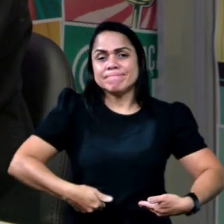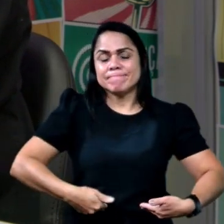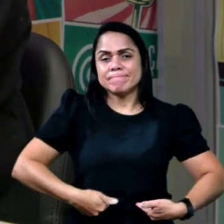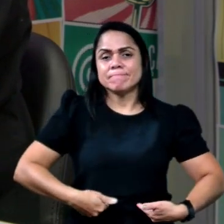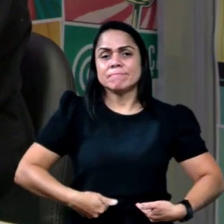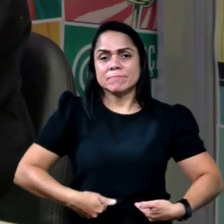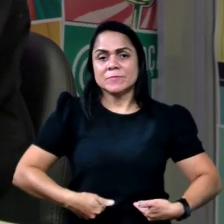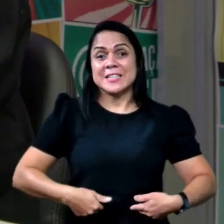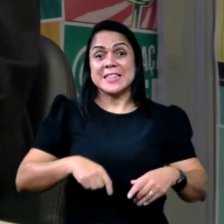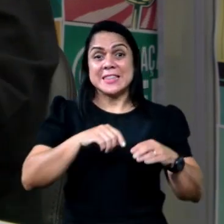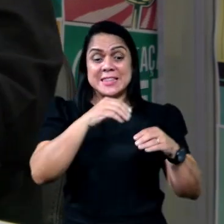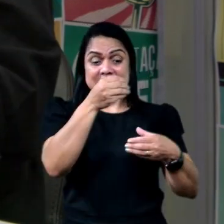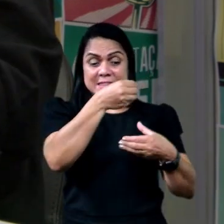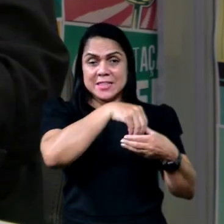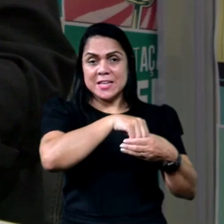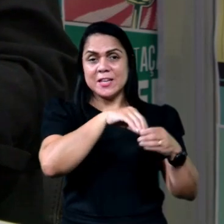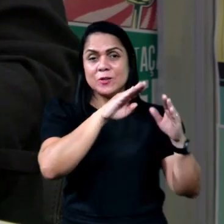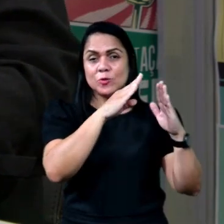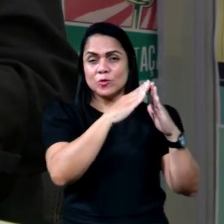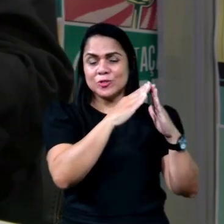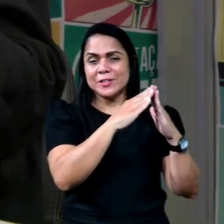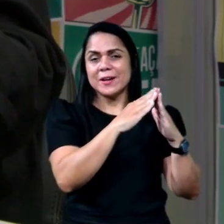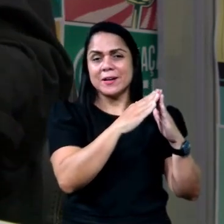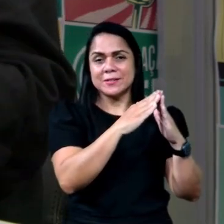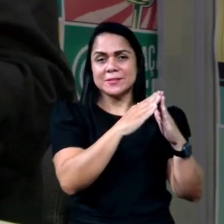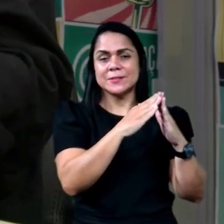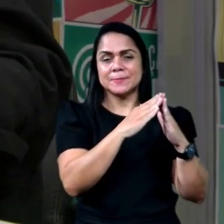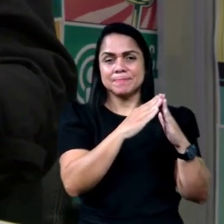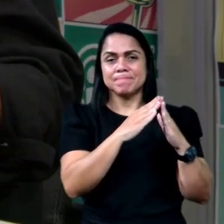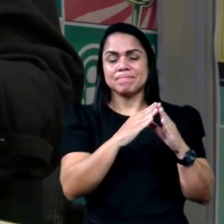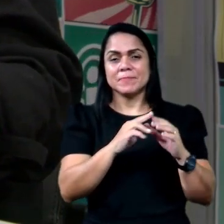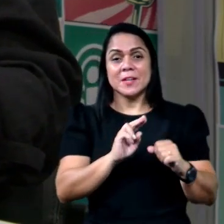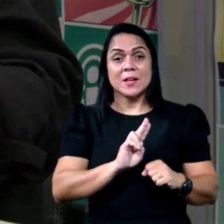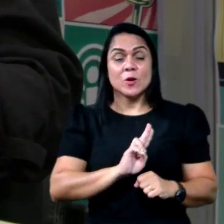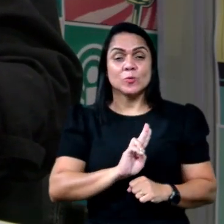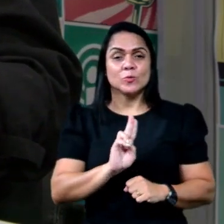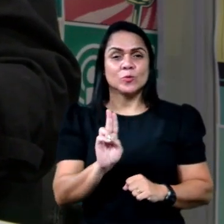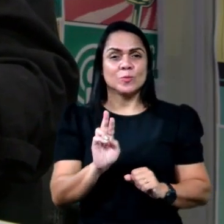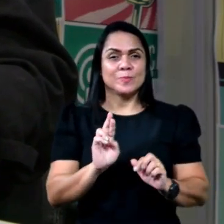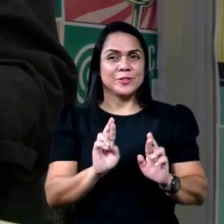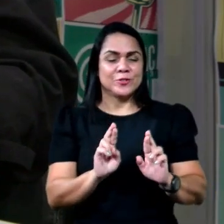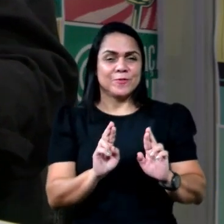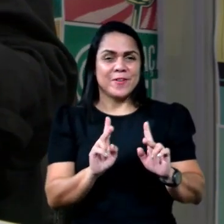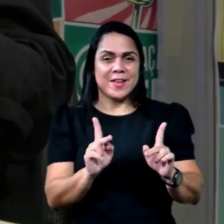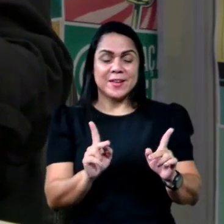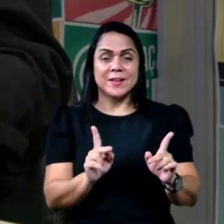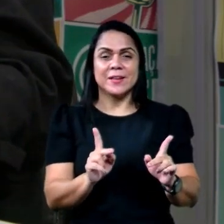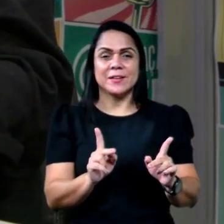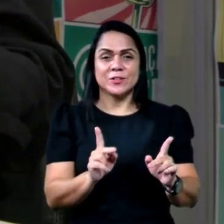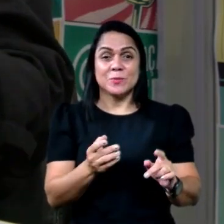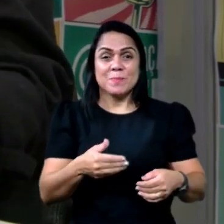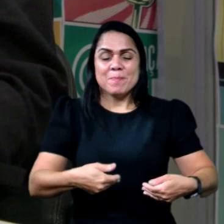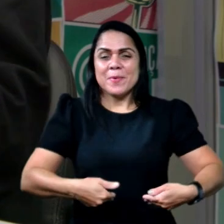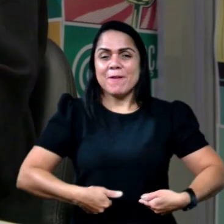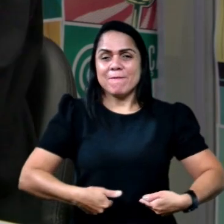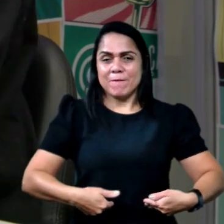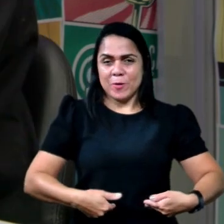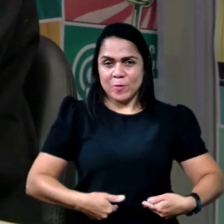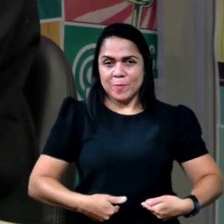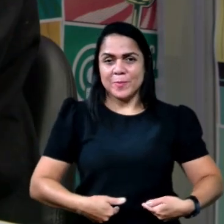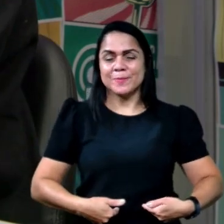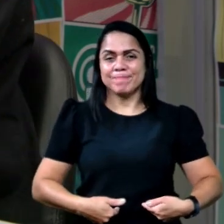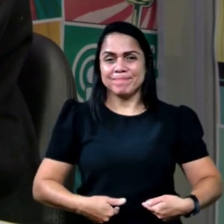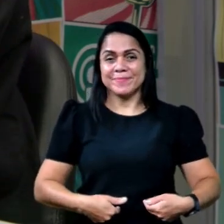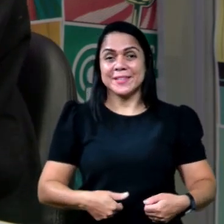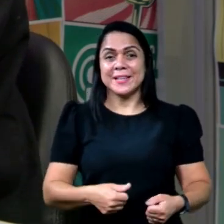alimentar. Insegurança alimentar é um nome mais arrumado para a fome. Mais político. Né? Mais político, mas a gente está falando de menino